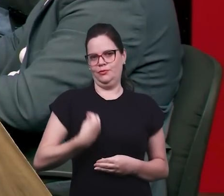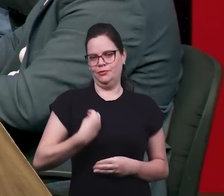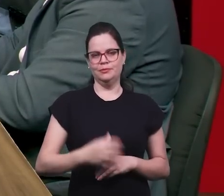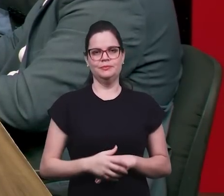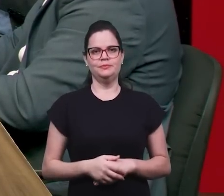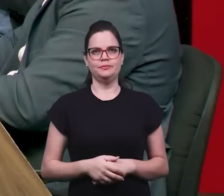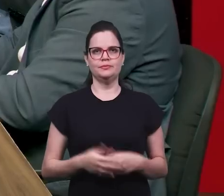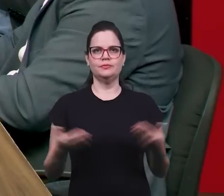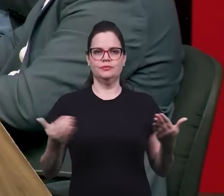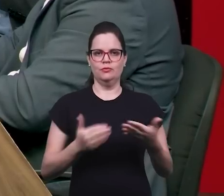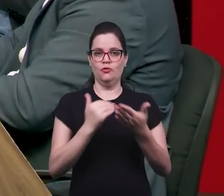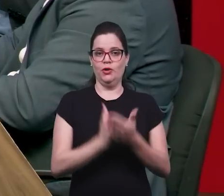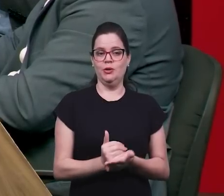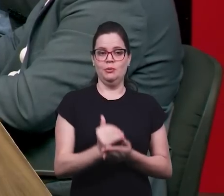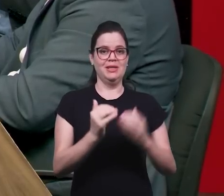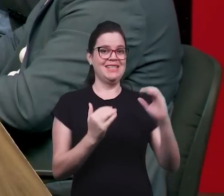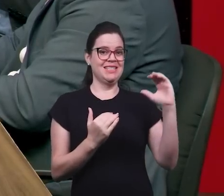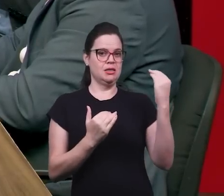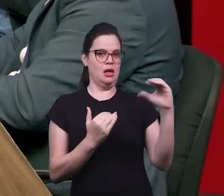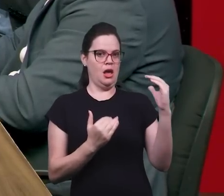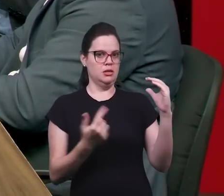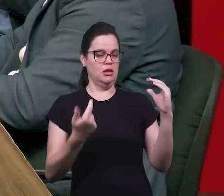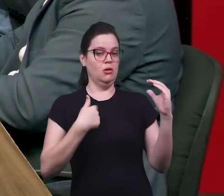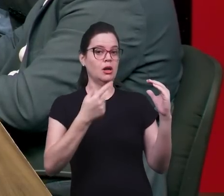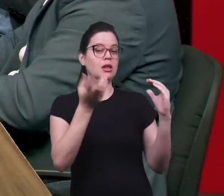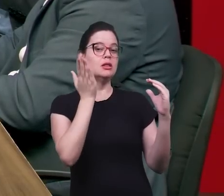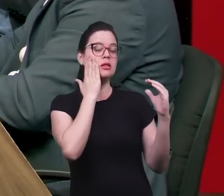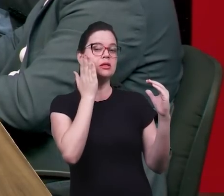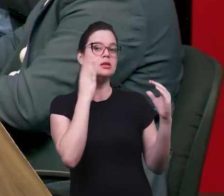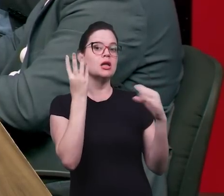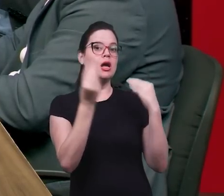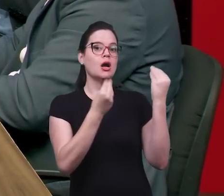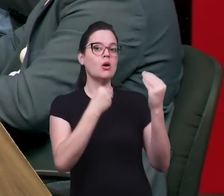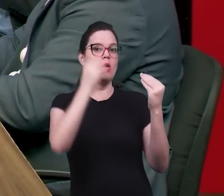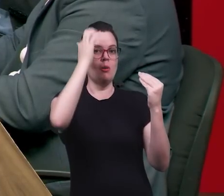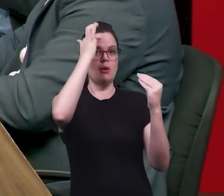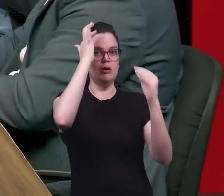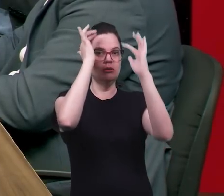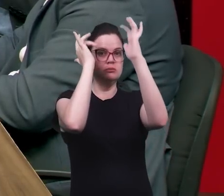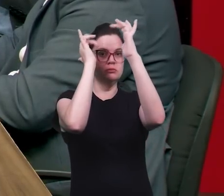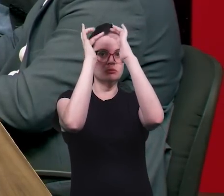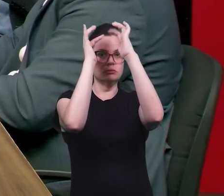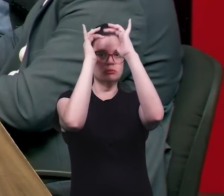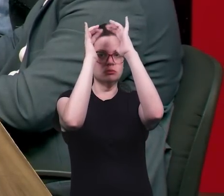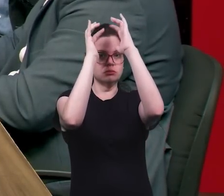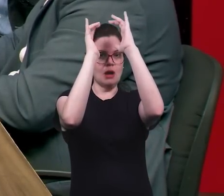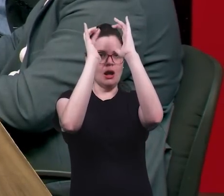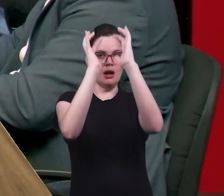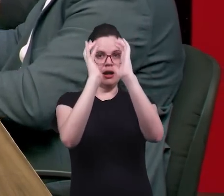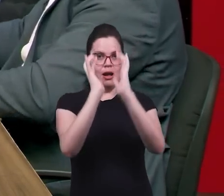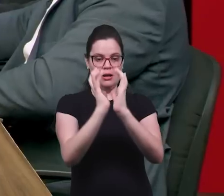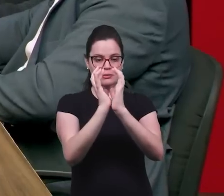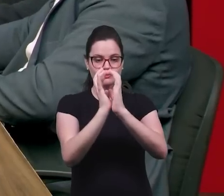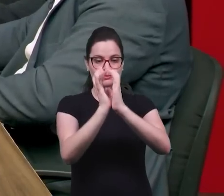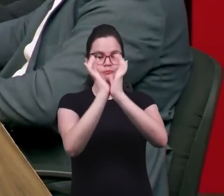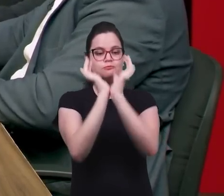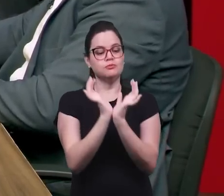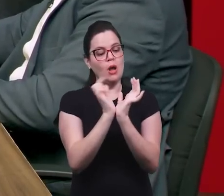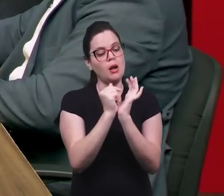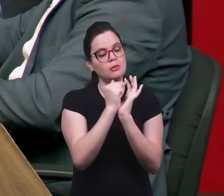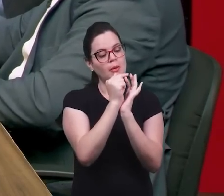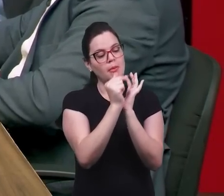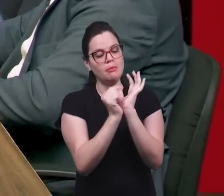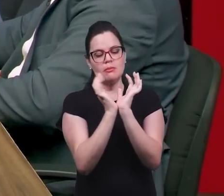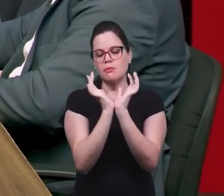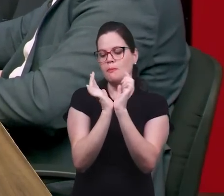aqui pelo lado da ciência. Eu vou pedir para que o professor Alex, o Dr. Alex Moura, ele fale para nós um pouco a